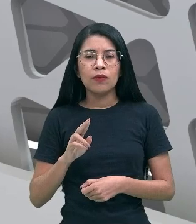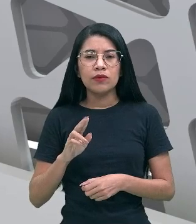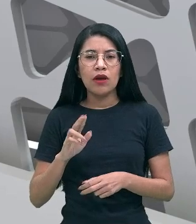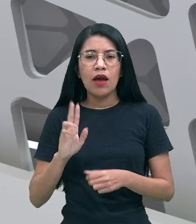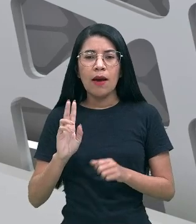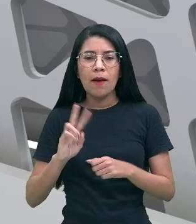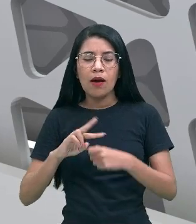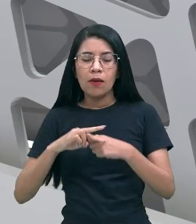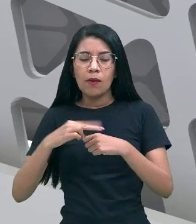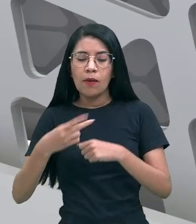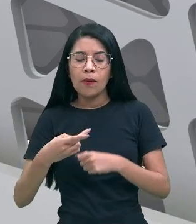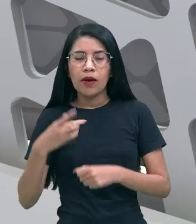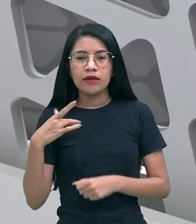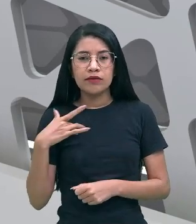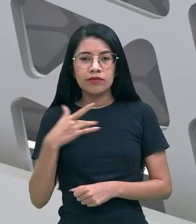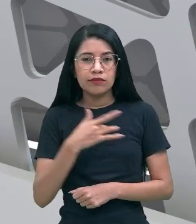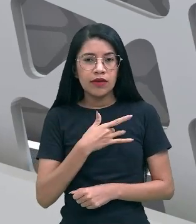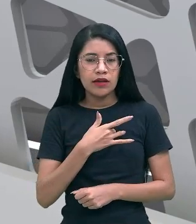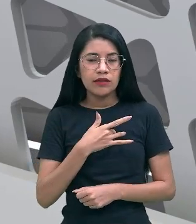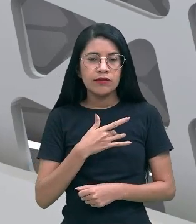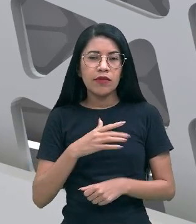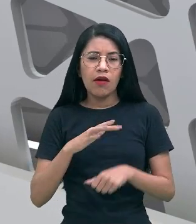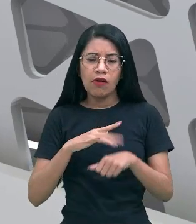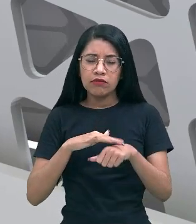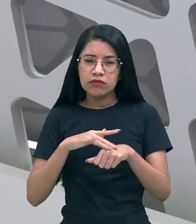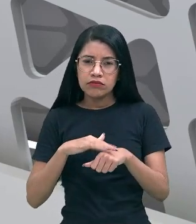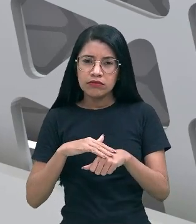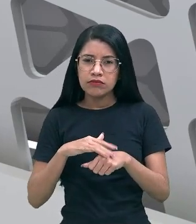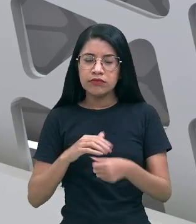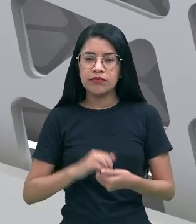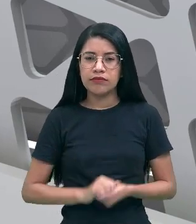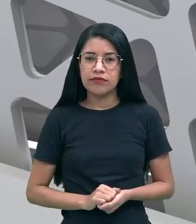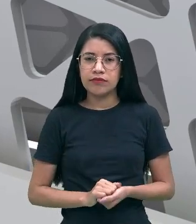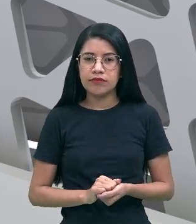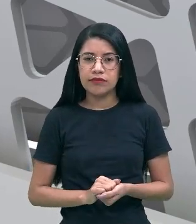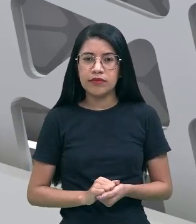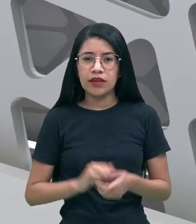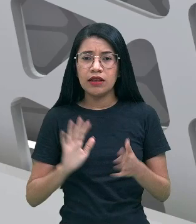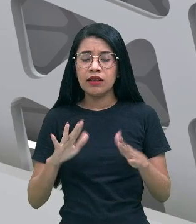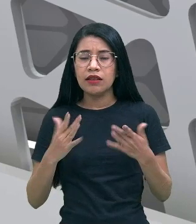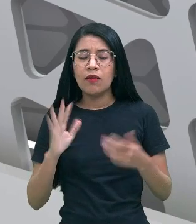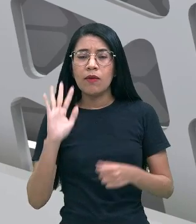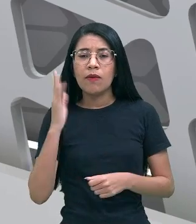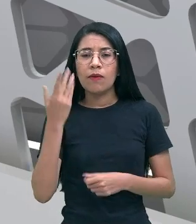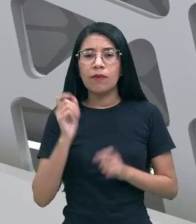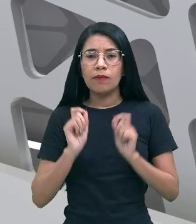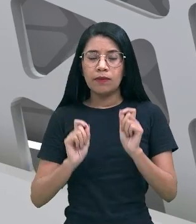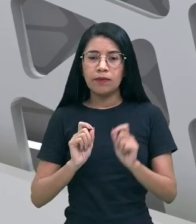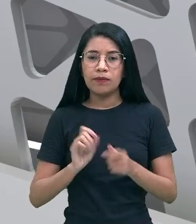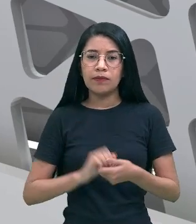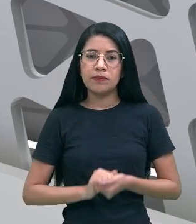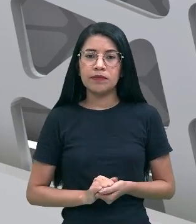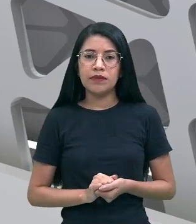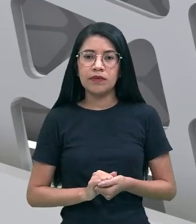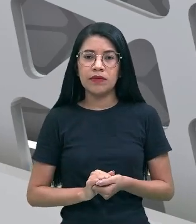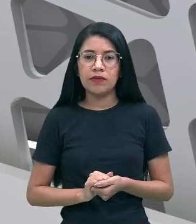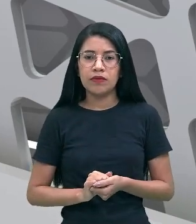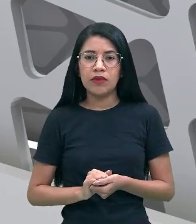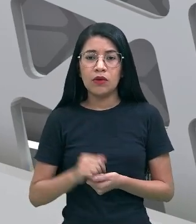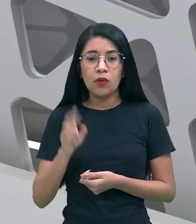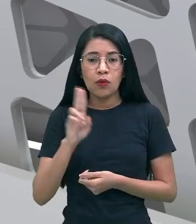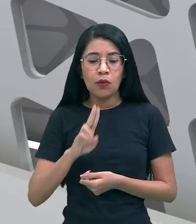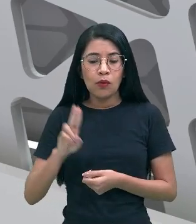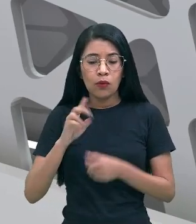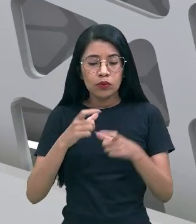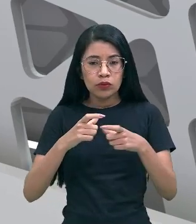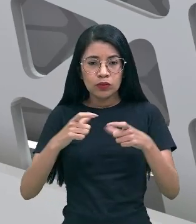vai me causar uma doença? Não é necessariamente assim, né, gente? O que acontece? É a grande quantidade. E lembra que a